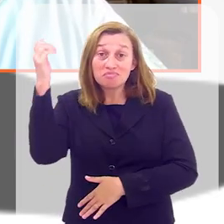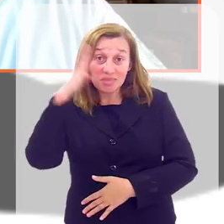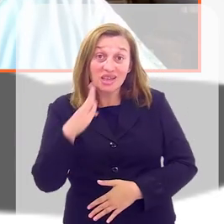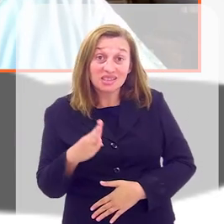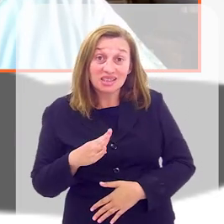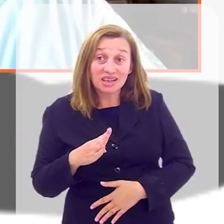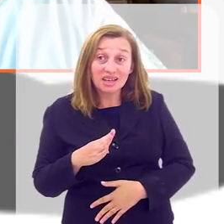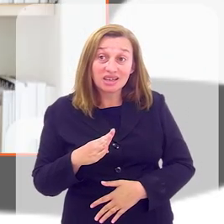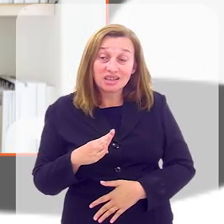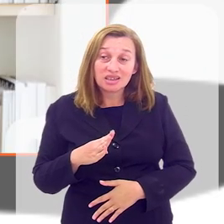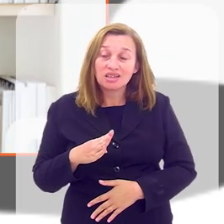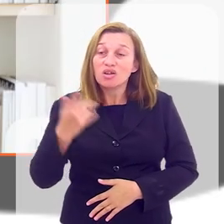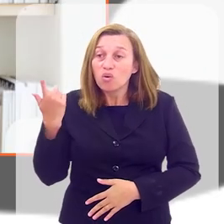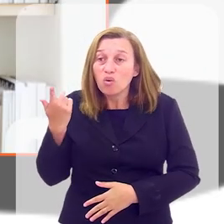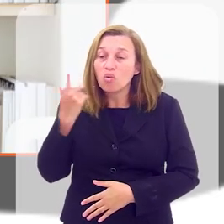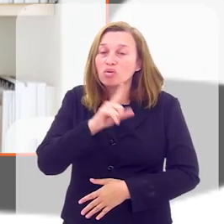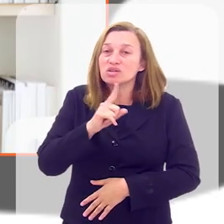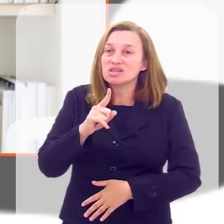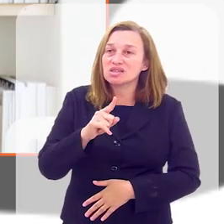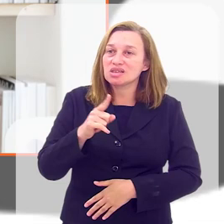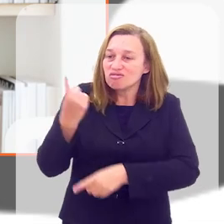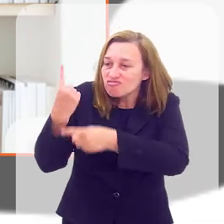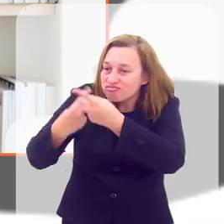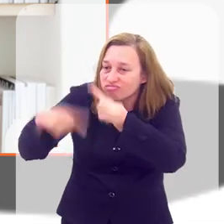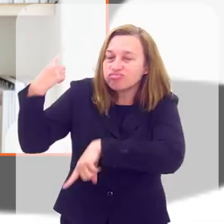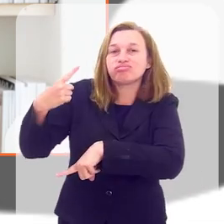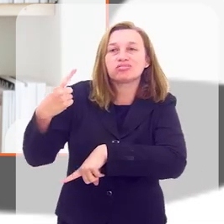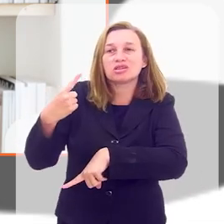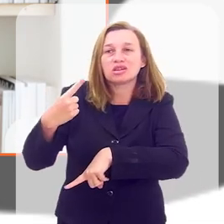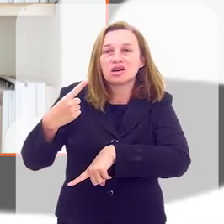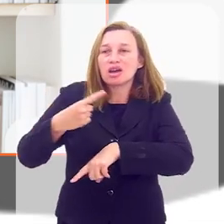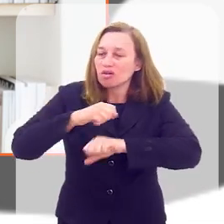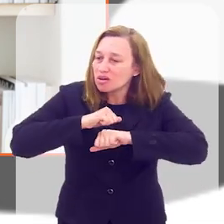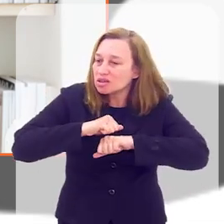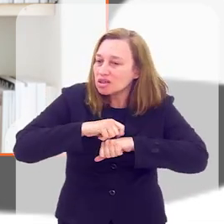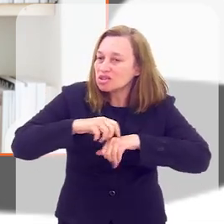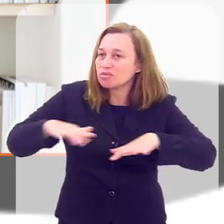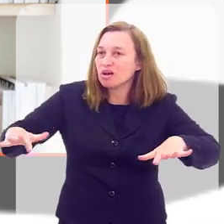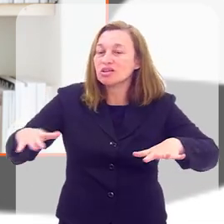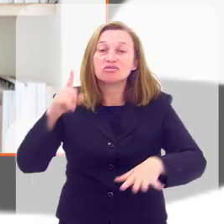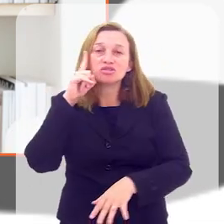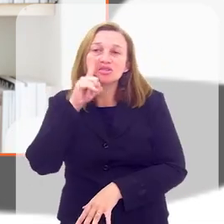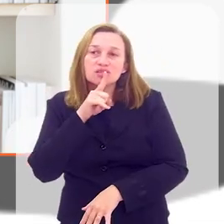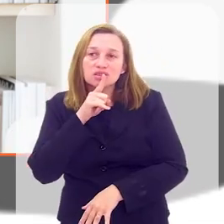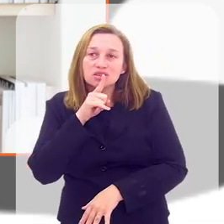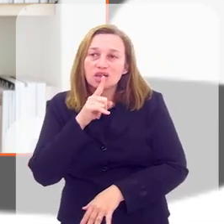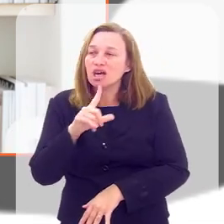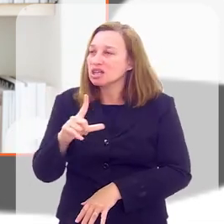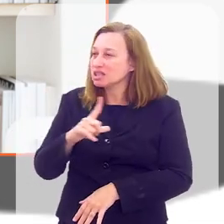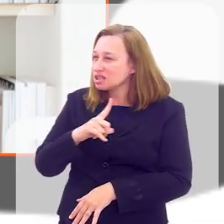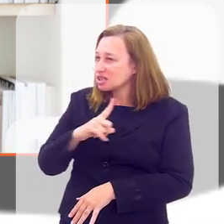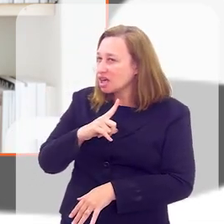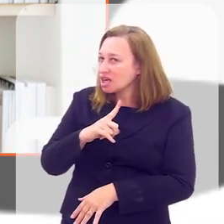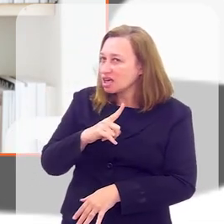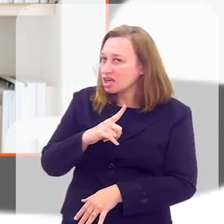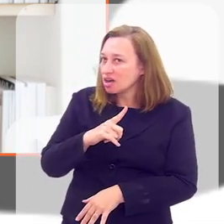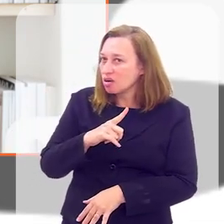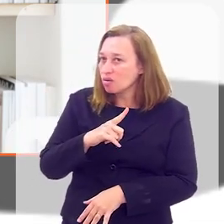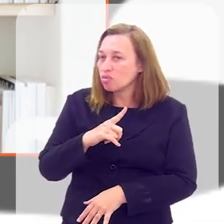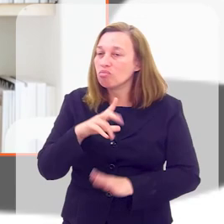genuinamente brasileira ter conseguido ultrapassar essa barreira e tá construindo nos Estados Unidos